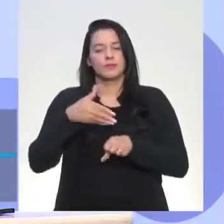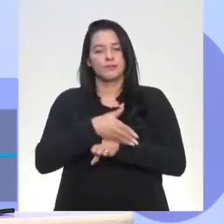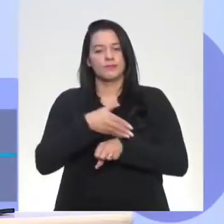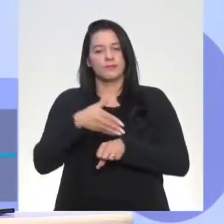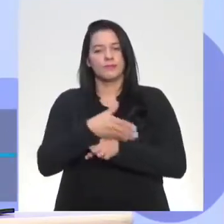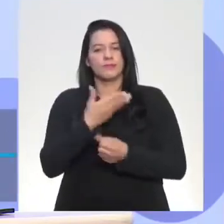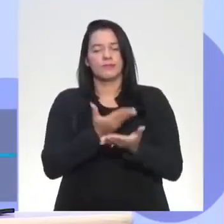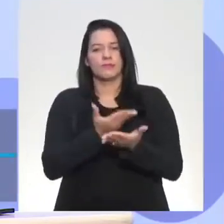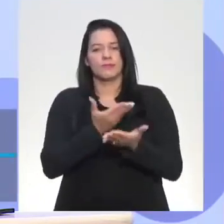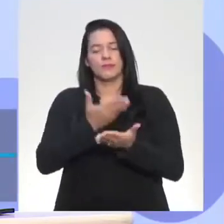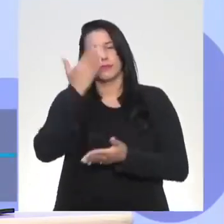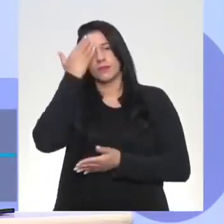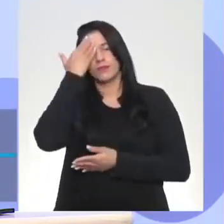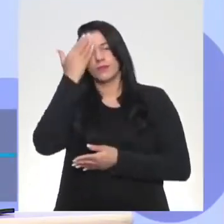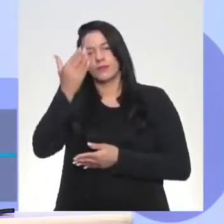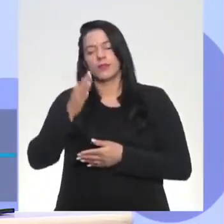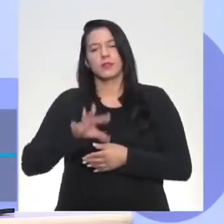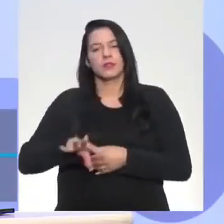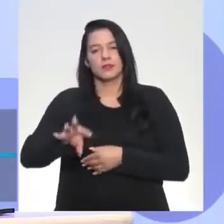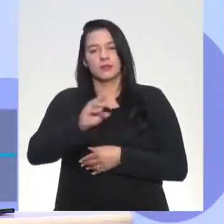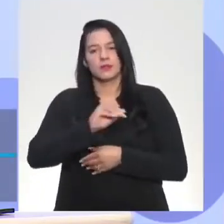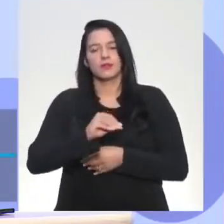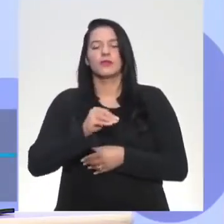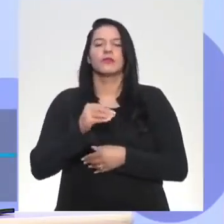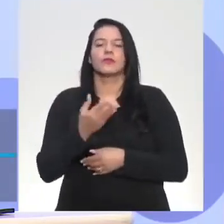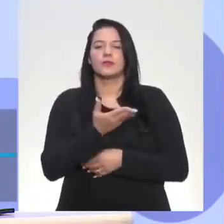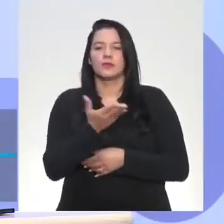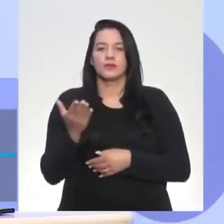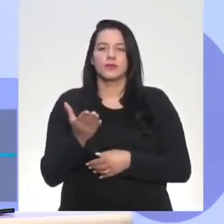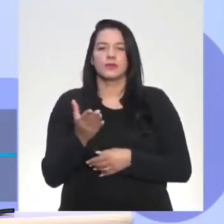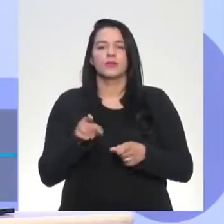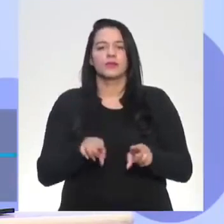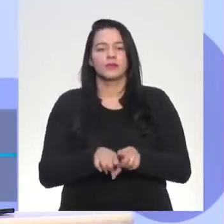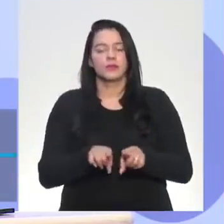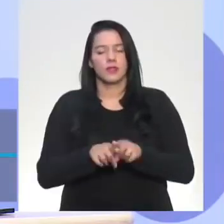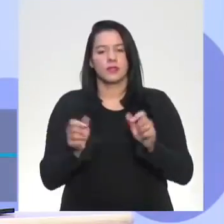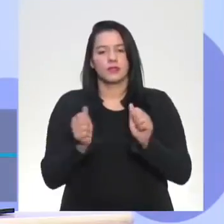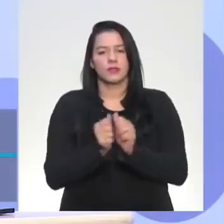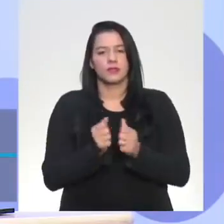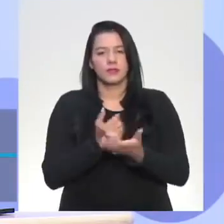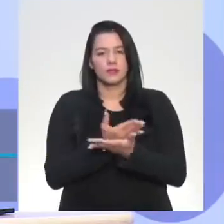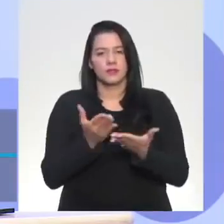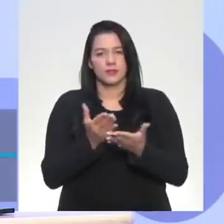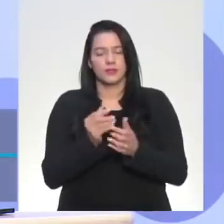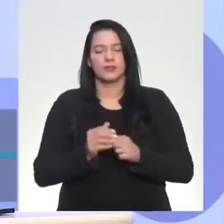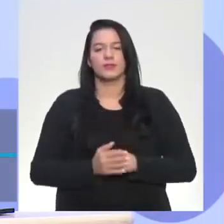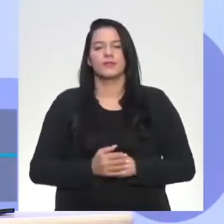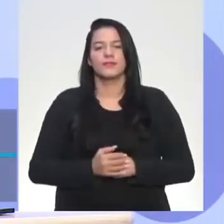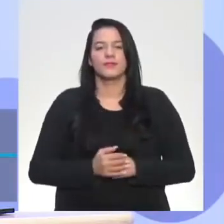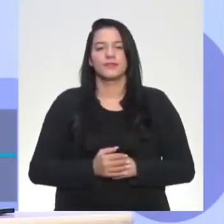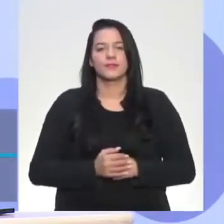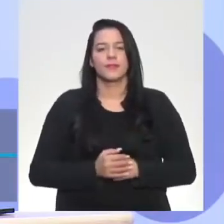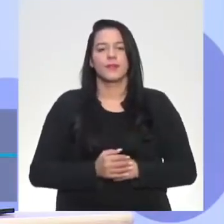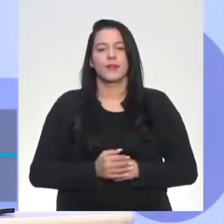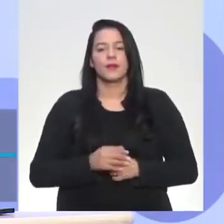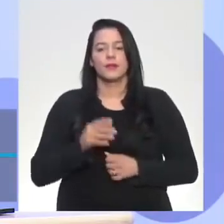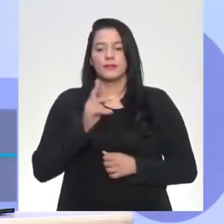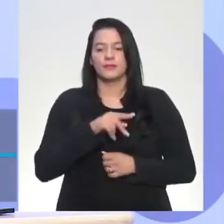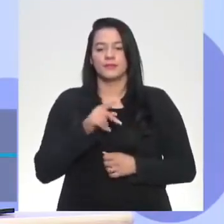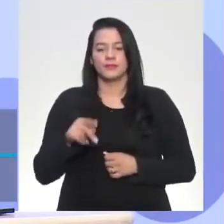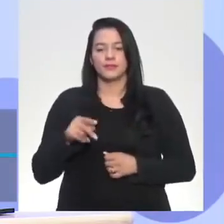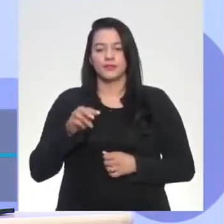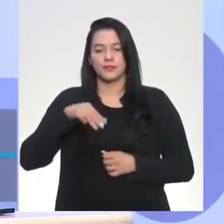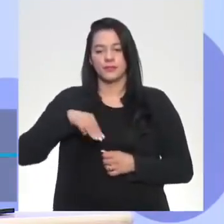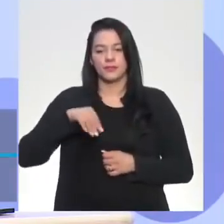das aulas. Obrigado, Cecília. Obrigado a todos que estão aí com você, tá? Tony, a Maria Clara,